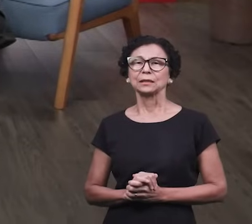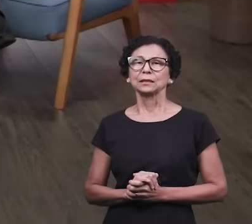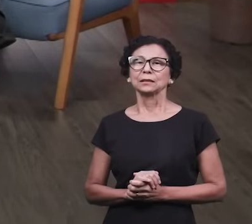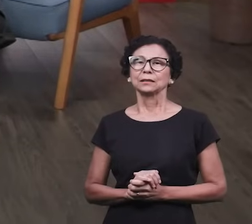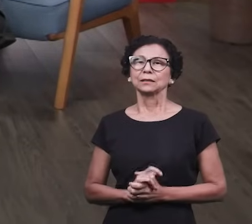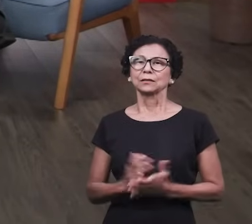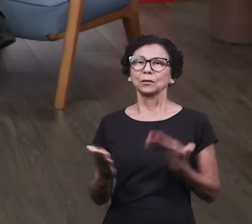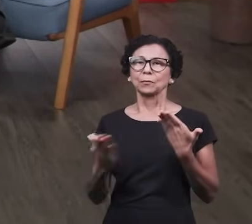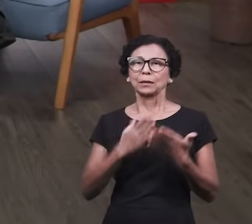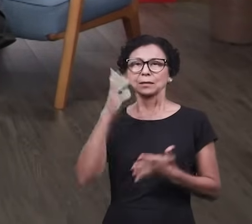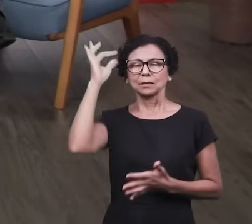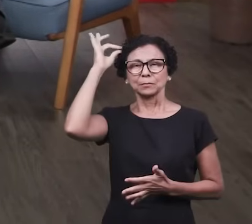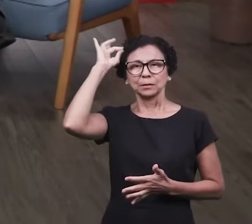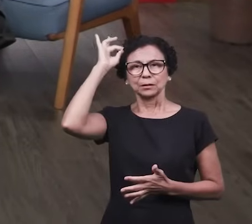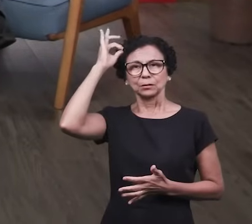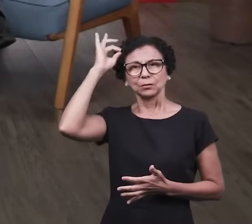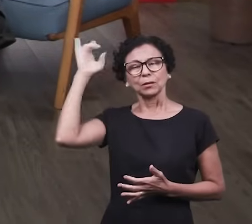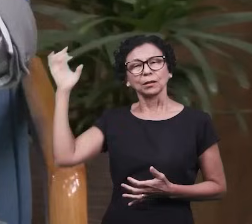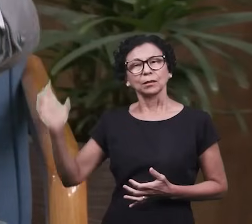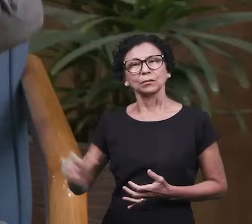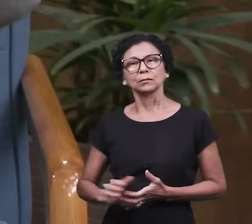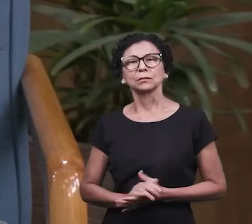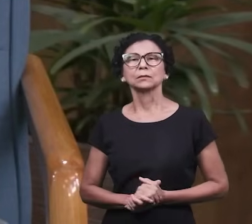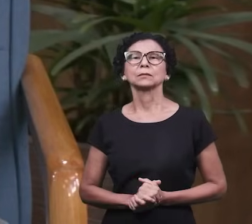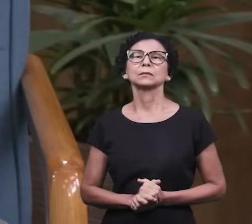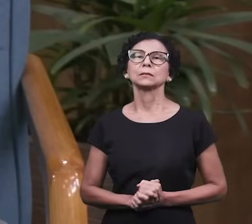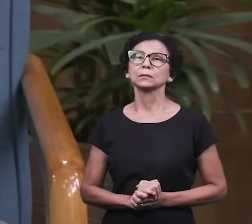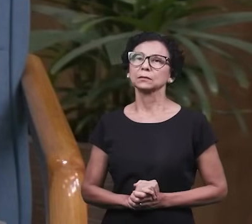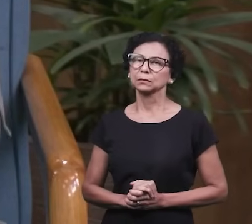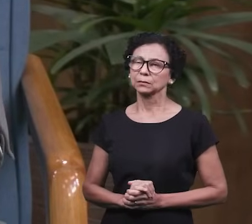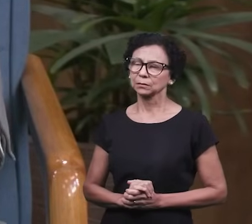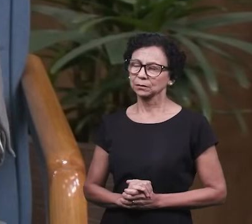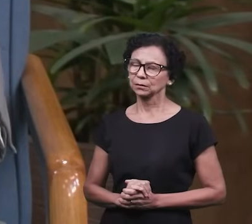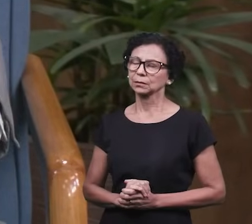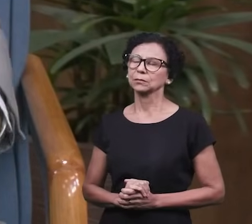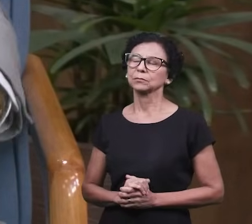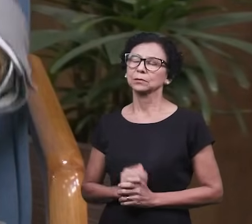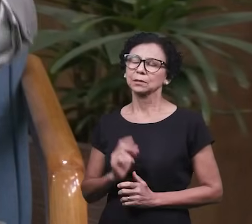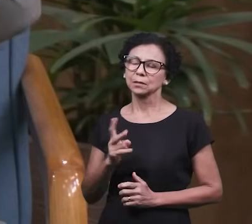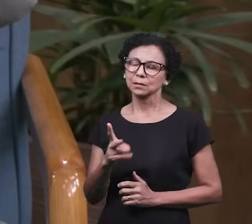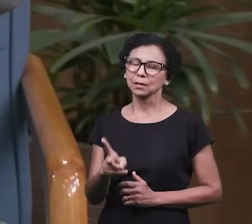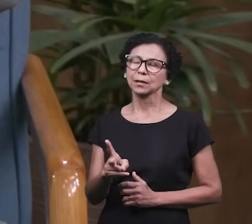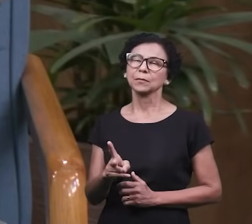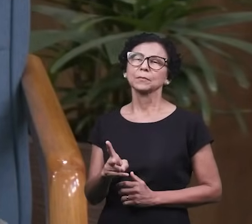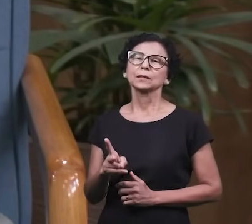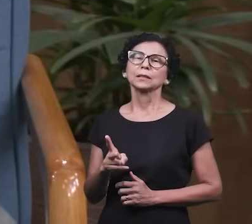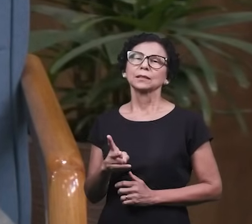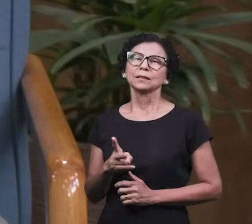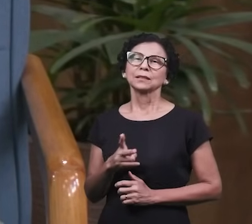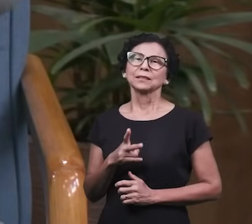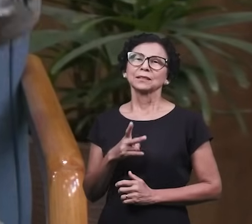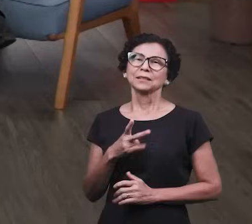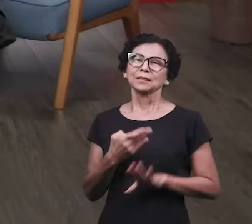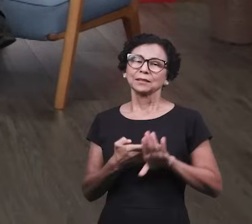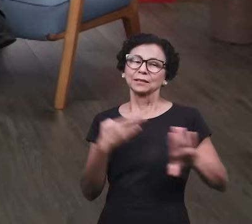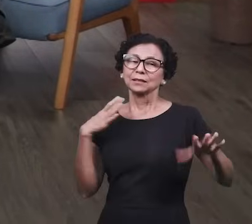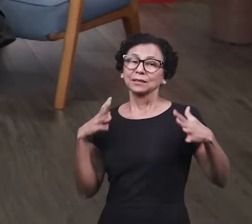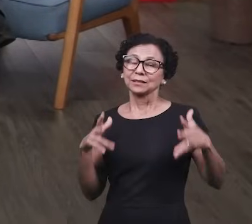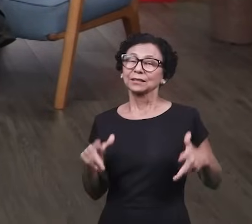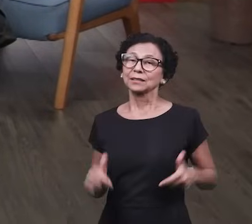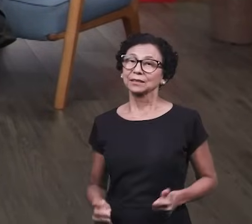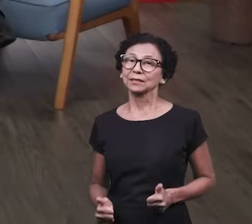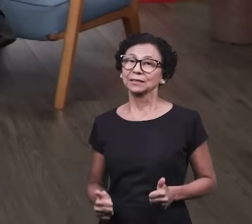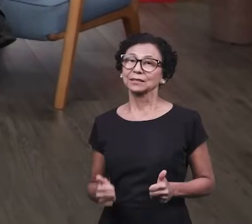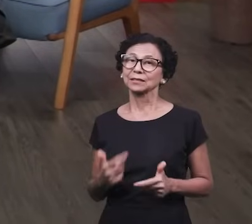homem é que vivam a primavera até a volta de Jesus, quando o sol da justiça vai resplandecer sobre nós. É o verão. É o momento que vem